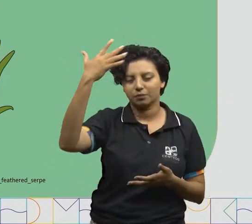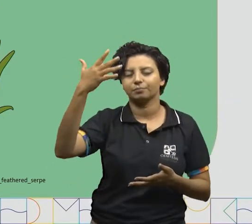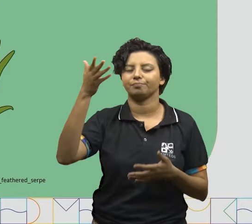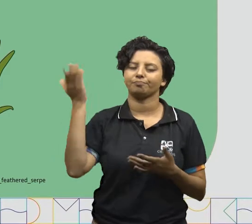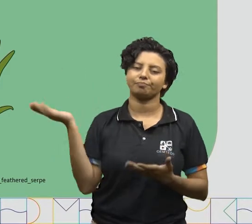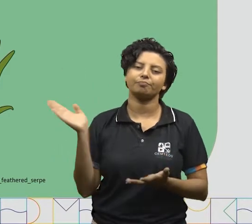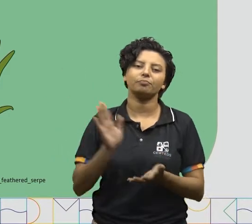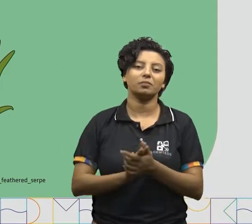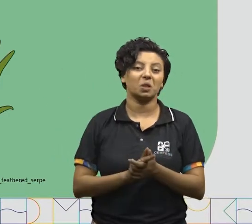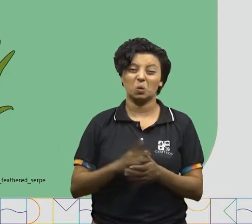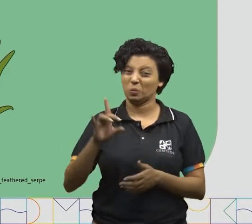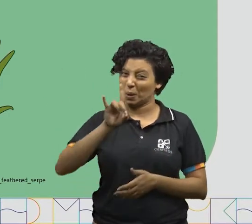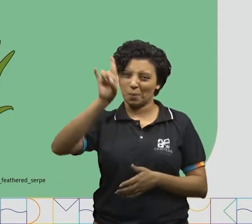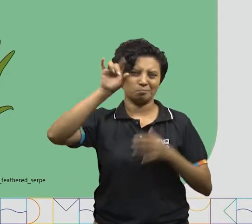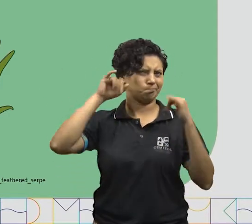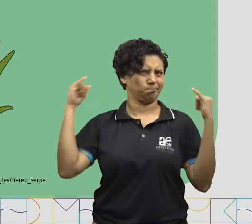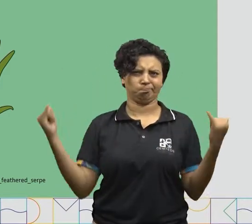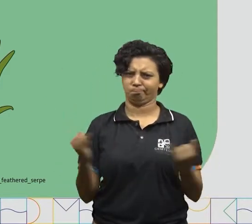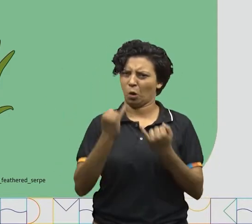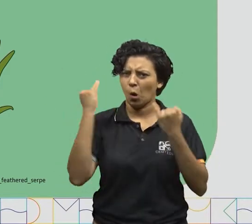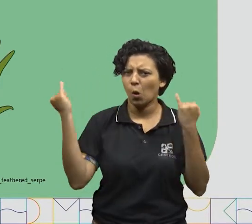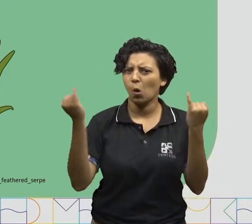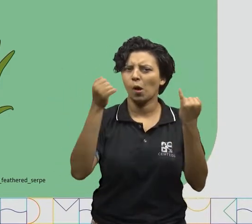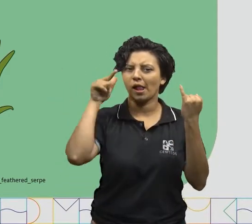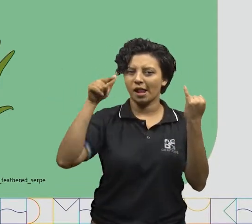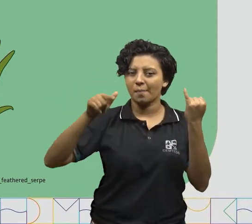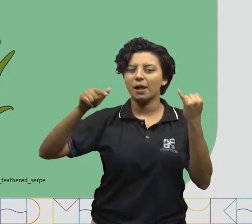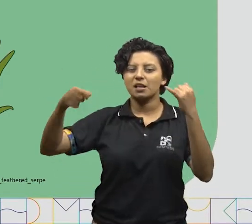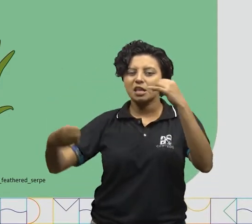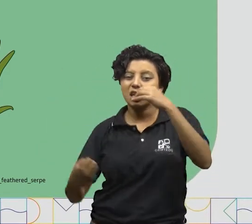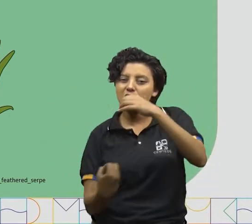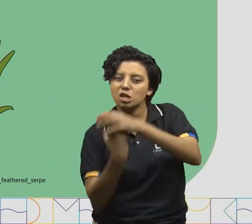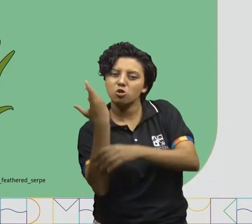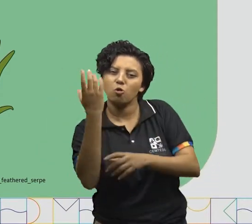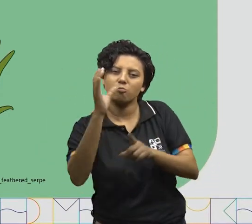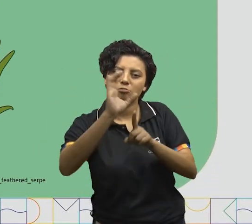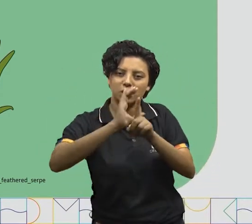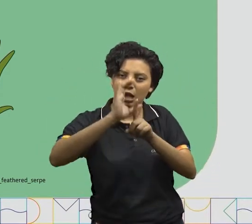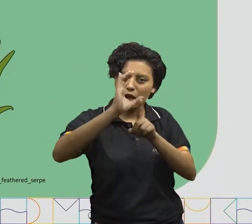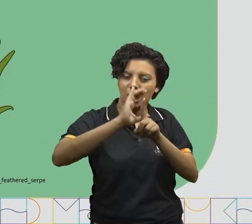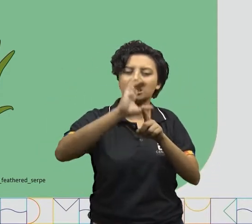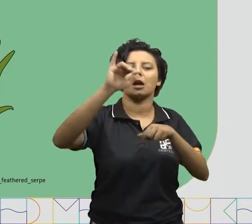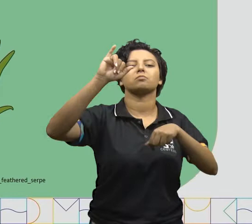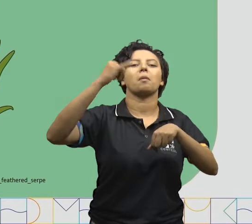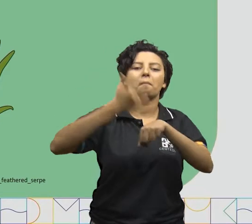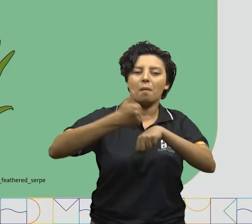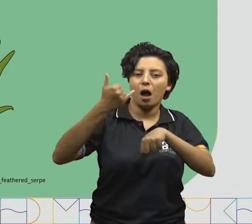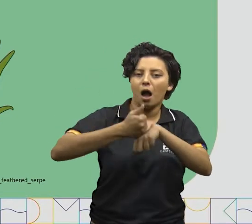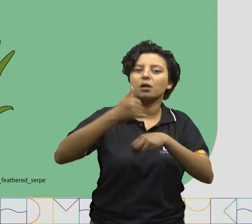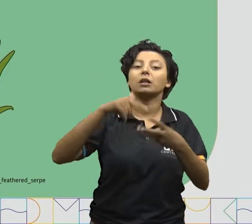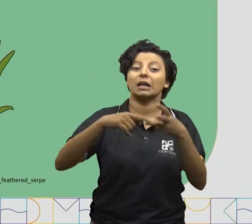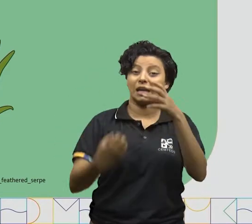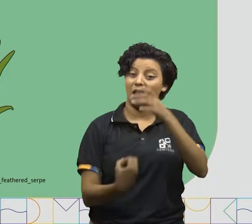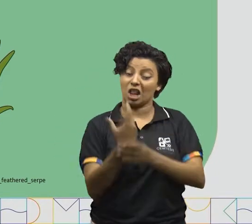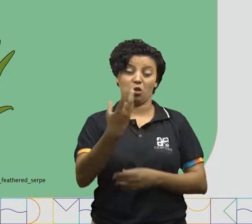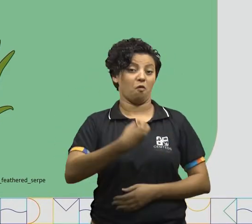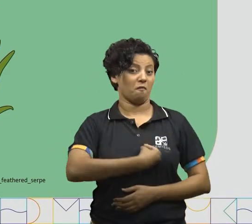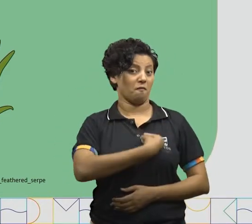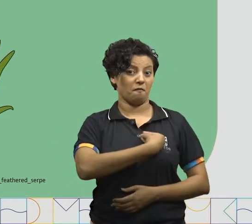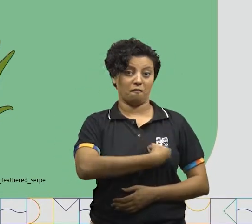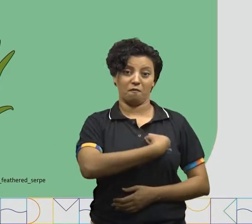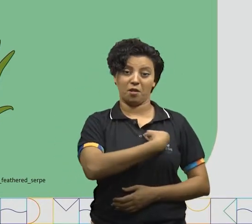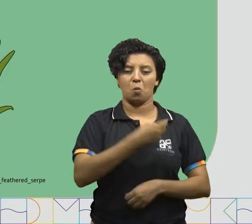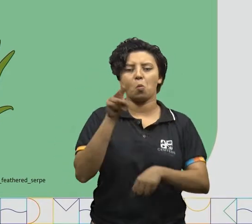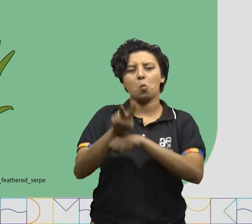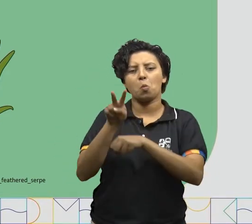deuses mais importantes, considerado o inventor do calendário, da metalurgia, criador da vida, protetor